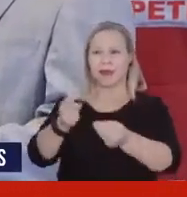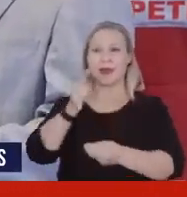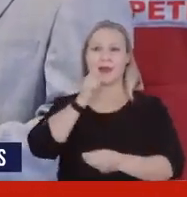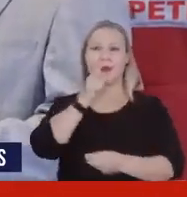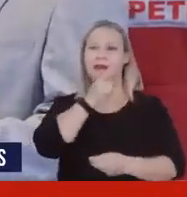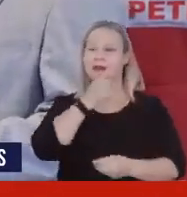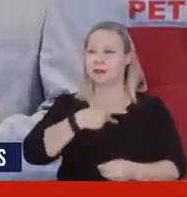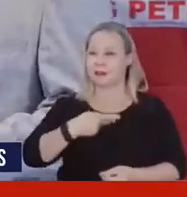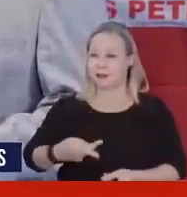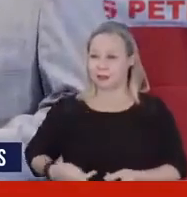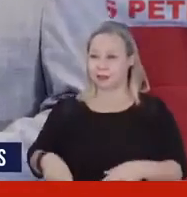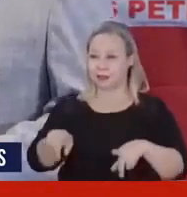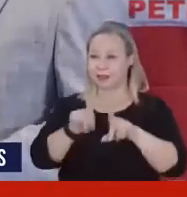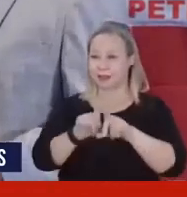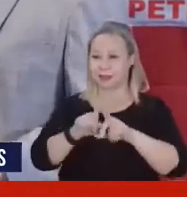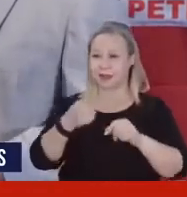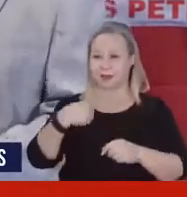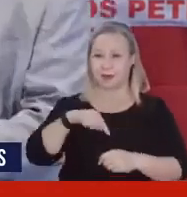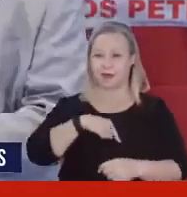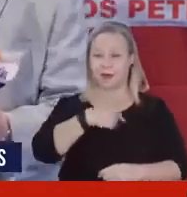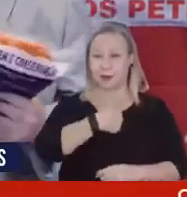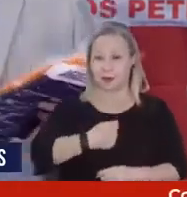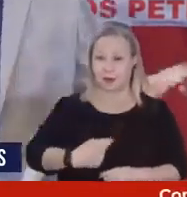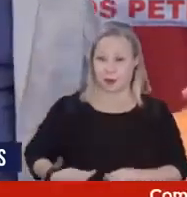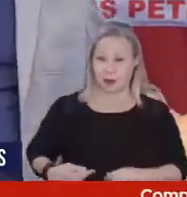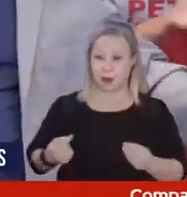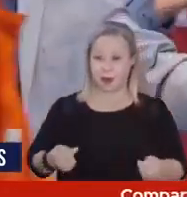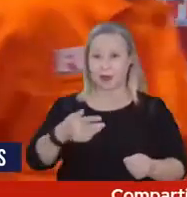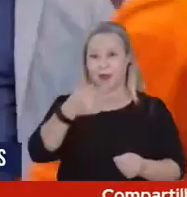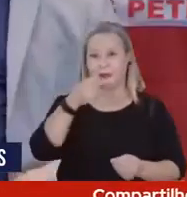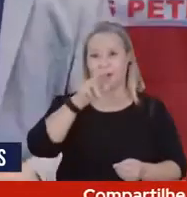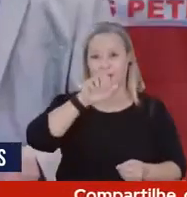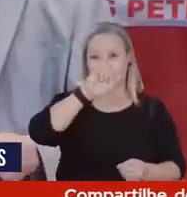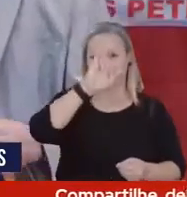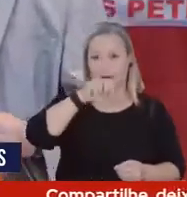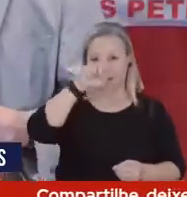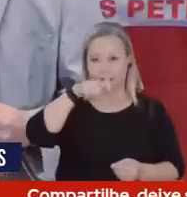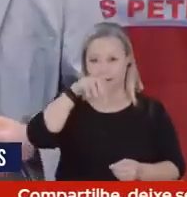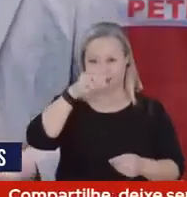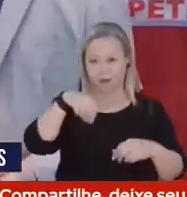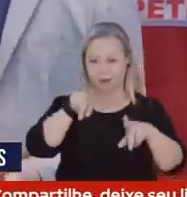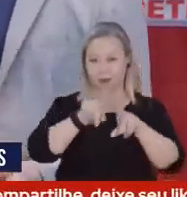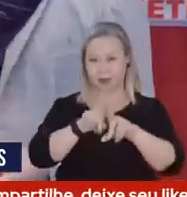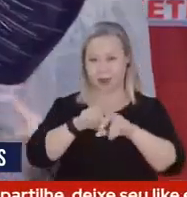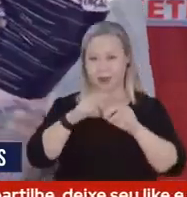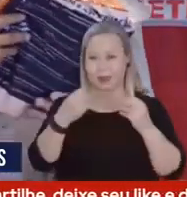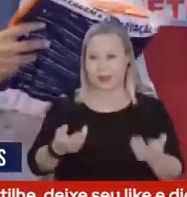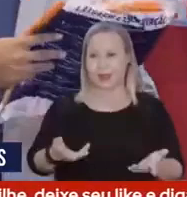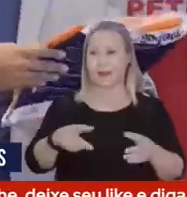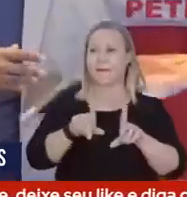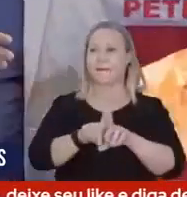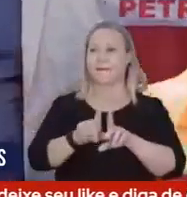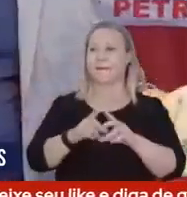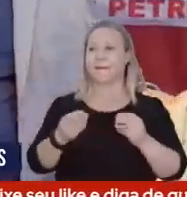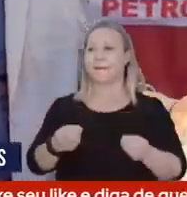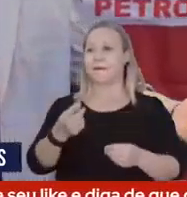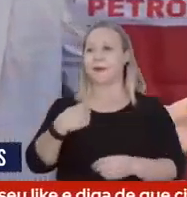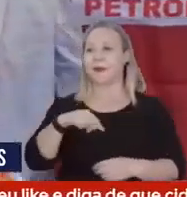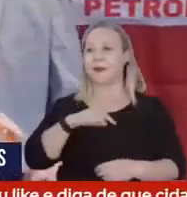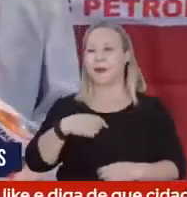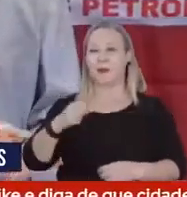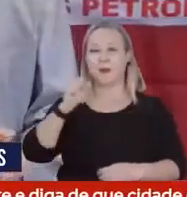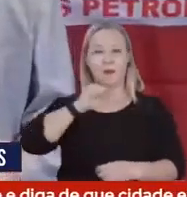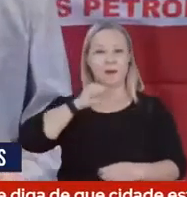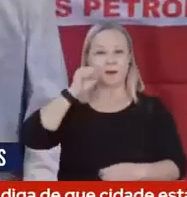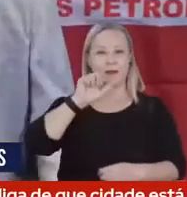nosso governador, o companheiro Freixo, e também para o nosso senador, o André Siciliano. O